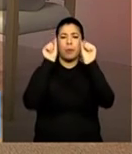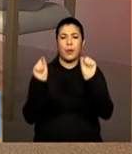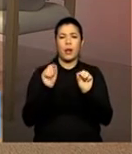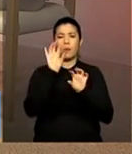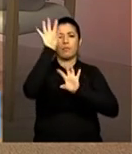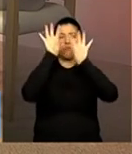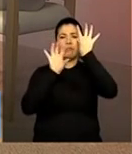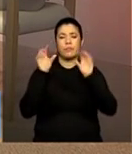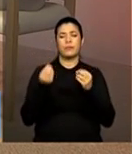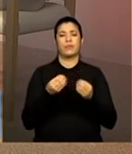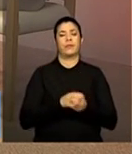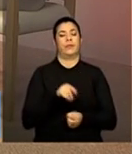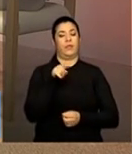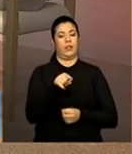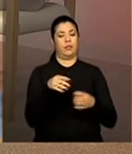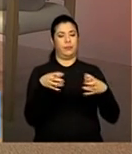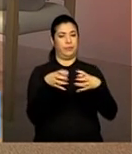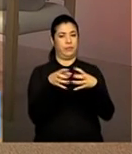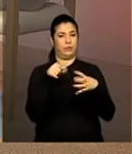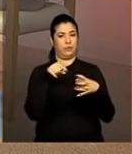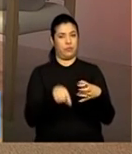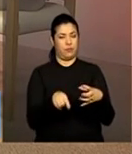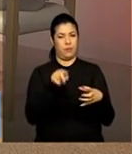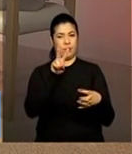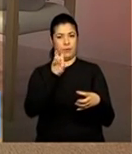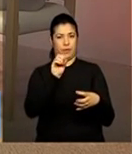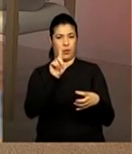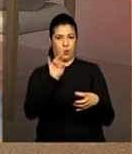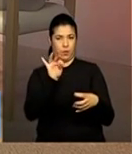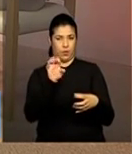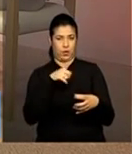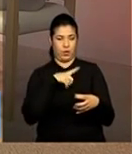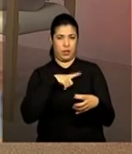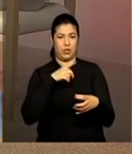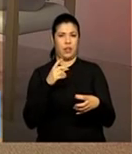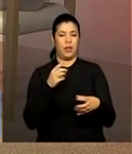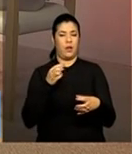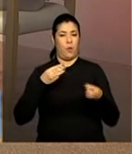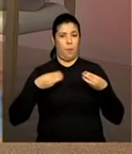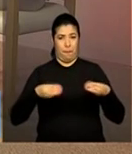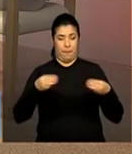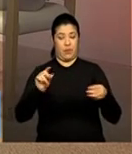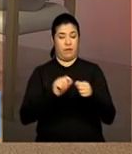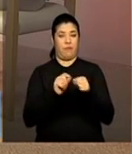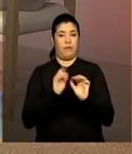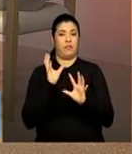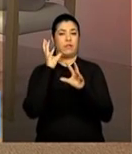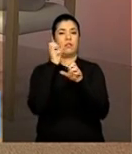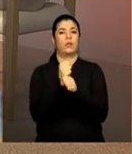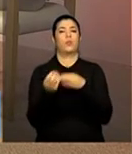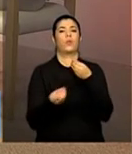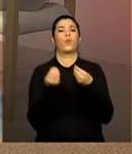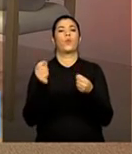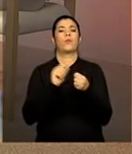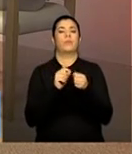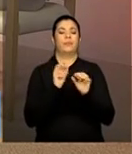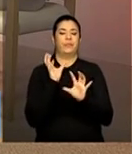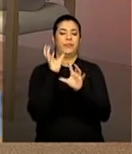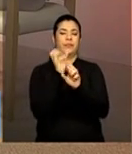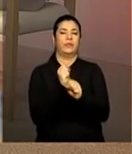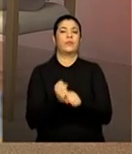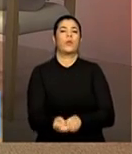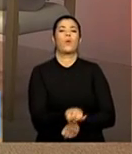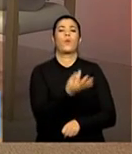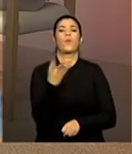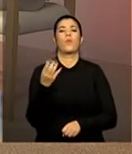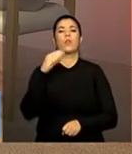equipes volantes eh elas estão o ministério tem um cálculo para dizer qual é o o o número